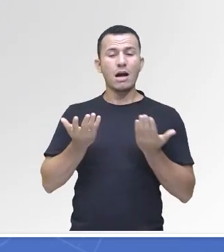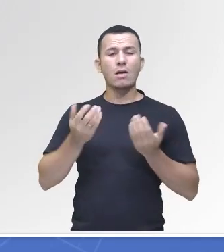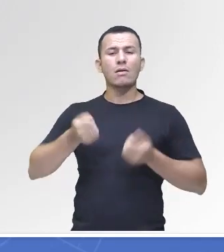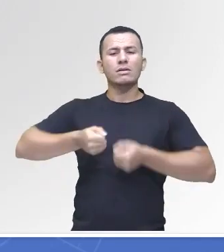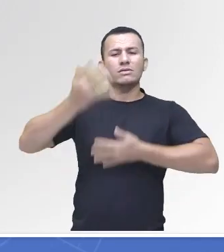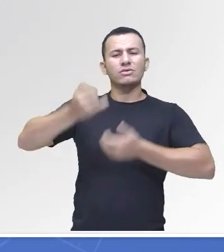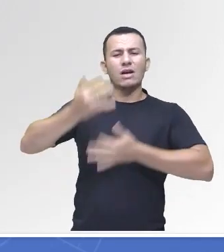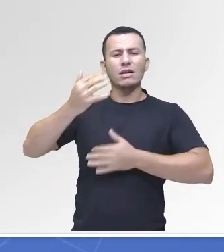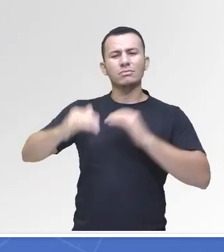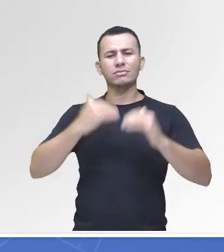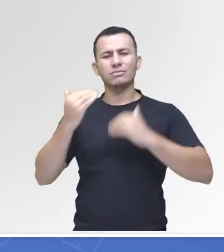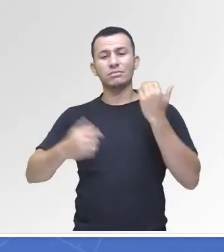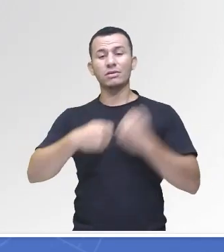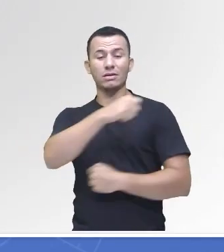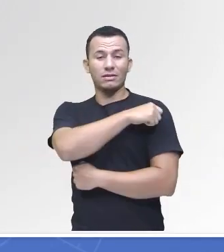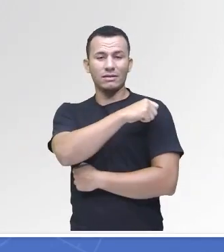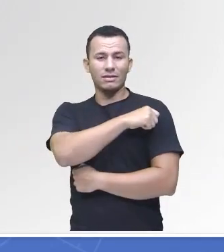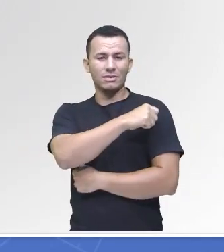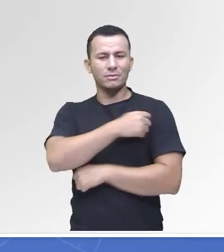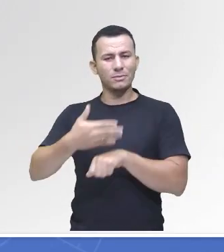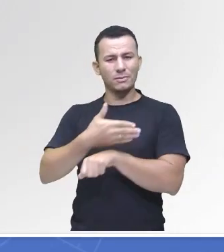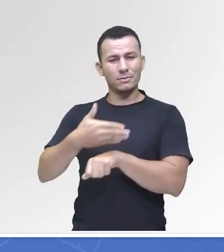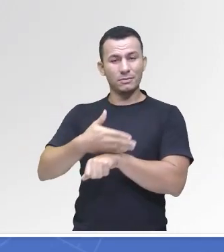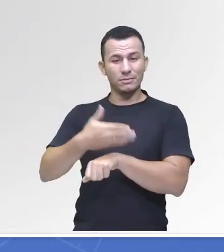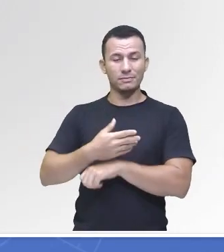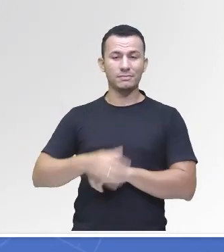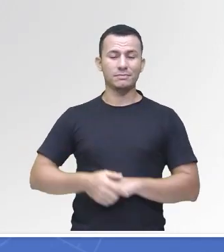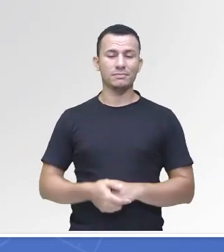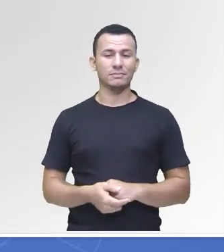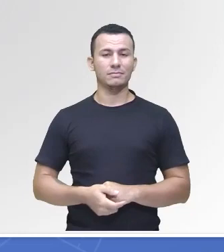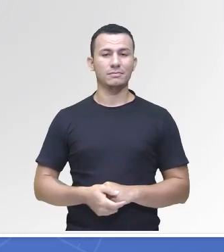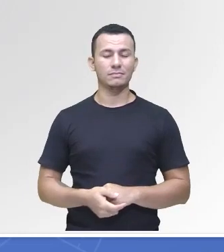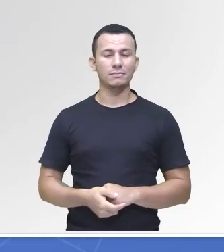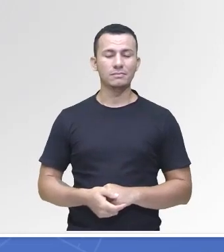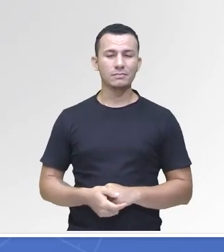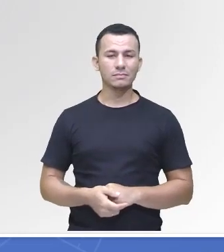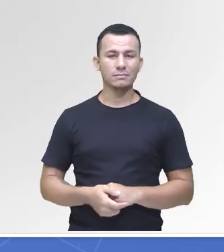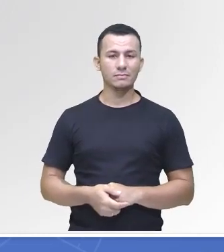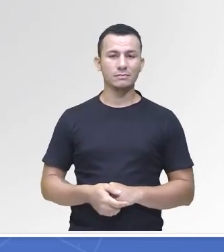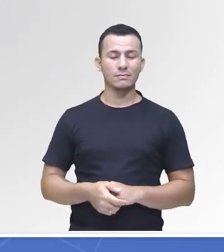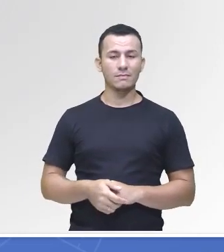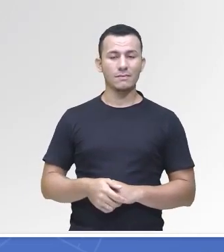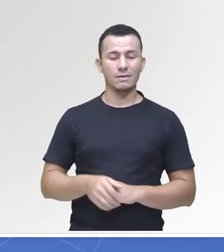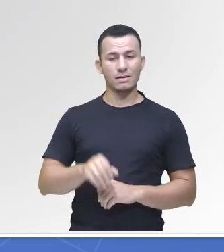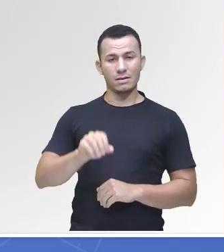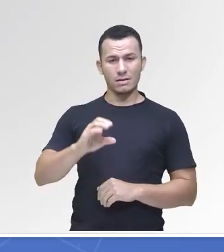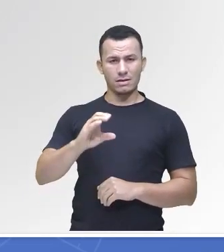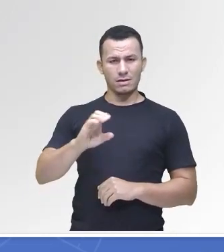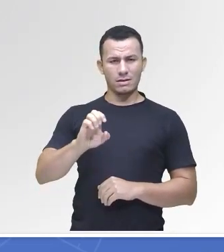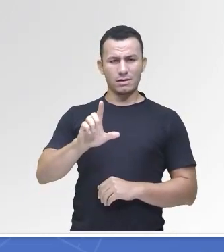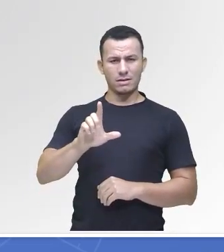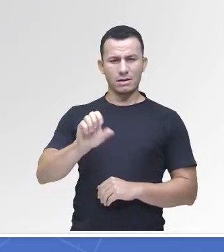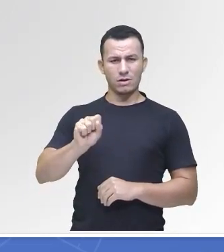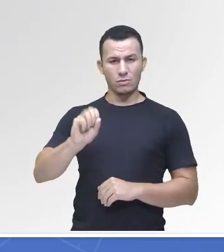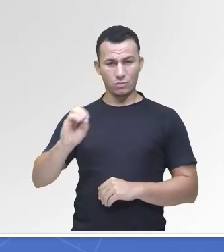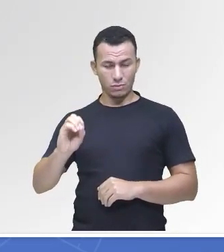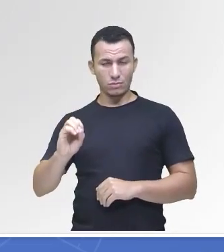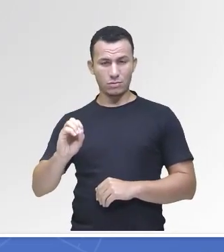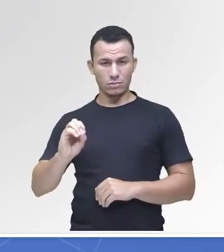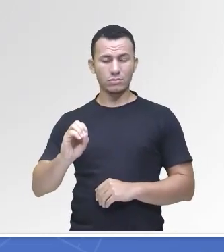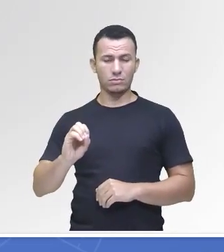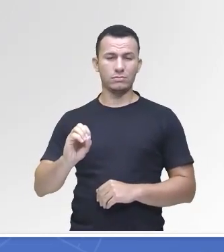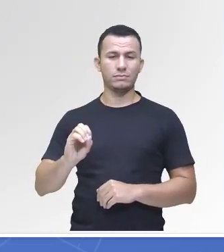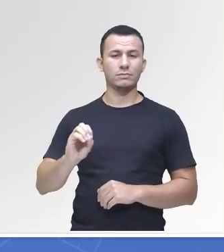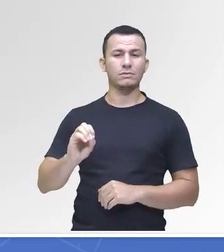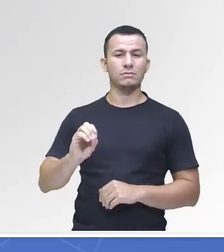gente acompanha aqui pelo chat a participação de vocês. A gente tem aqui a resposta do Celso, acho que é Celso Barbosa, né? Que